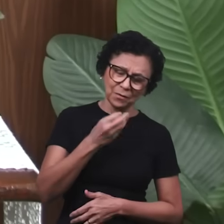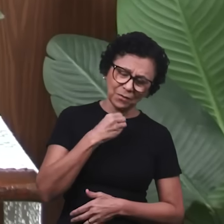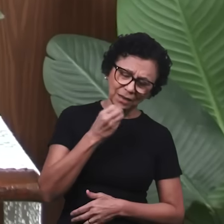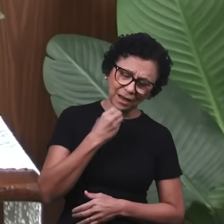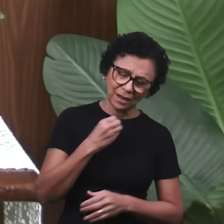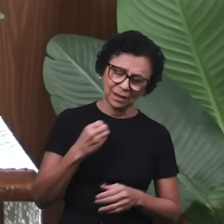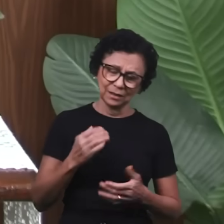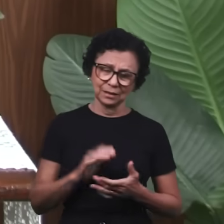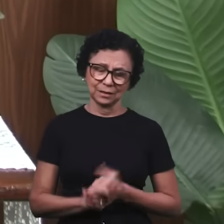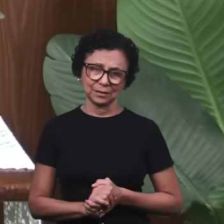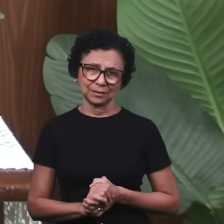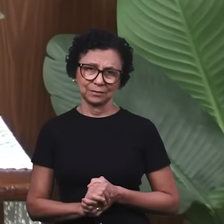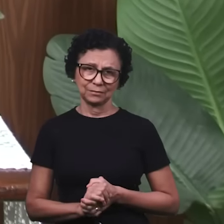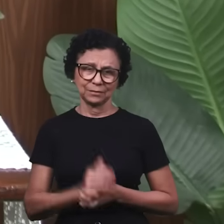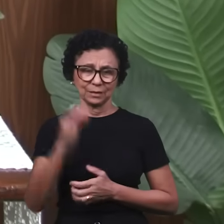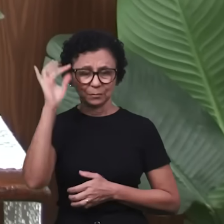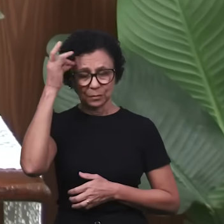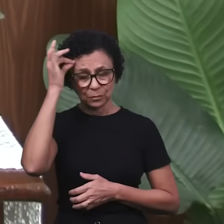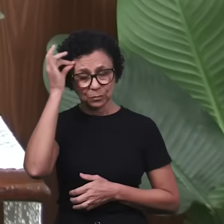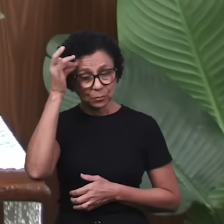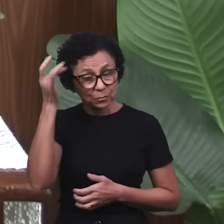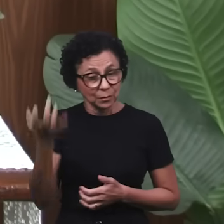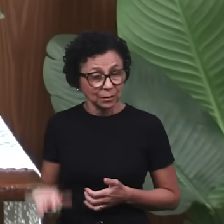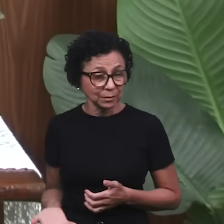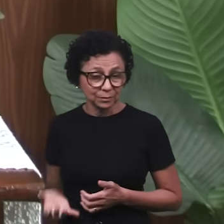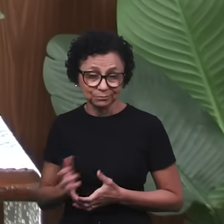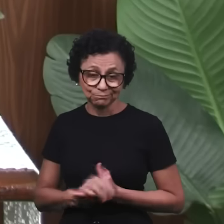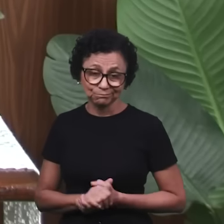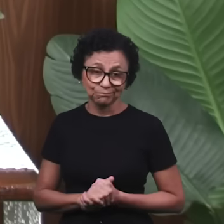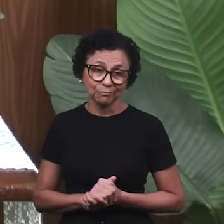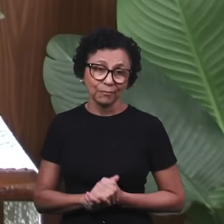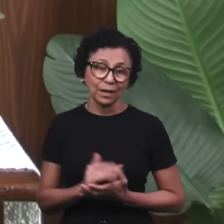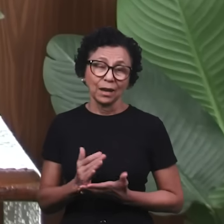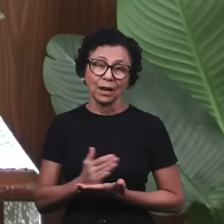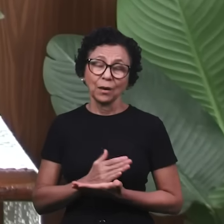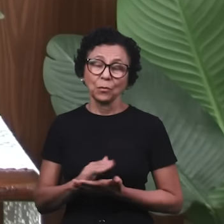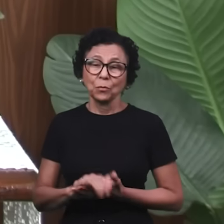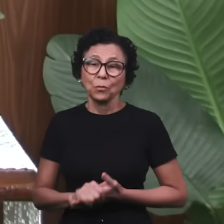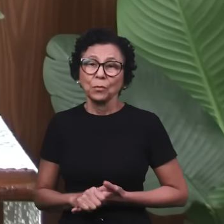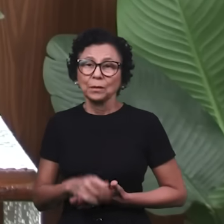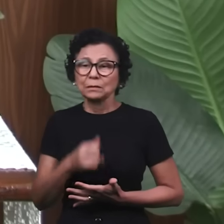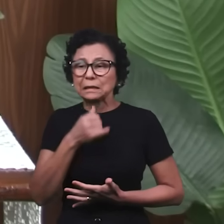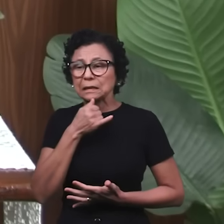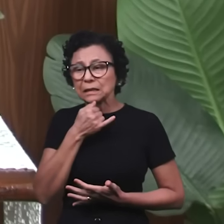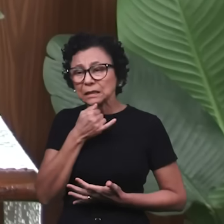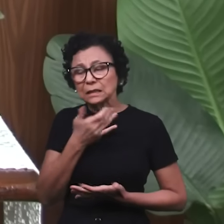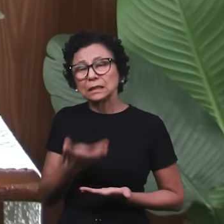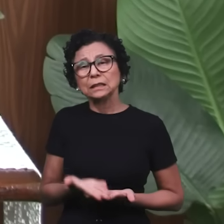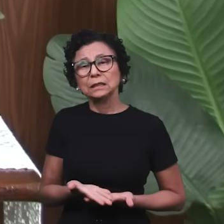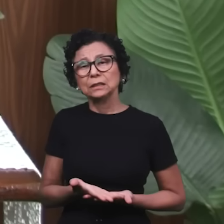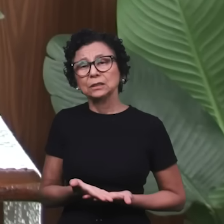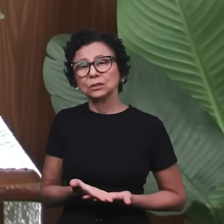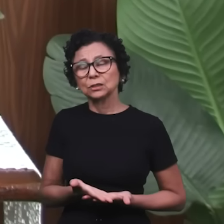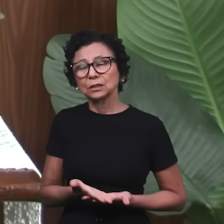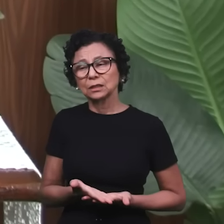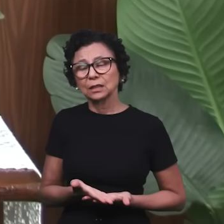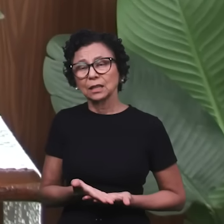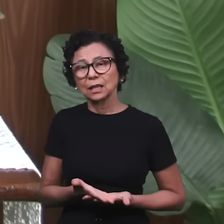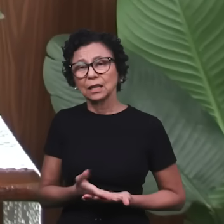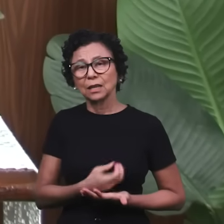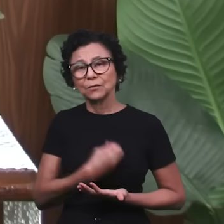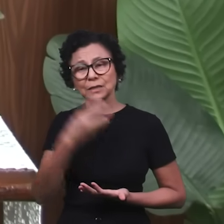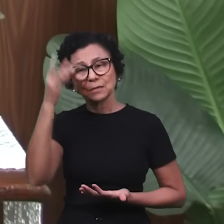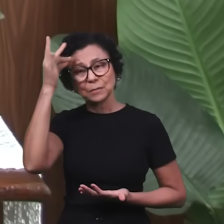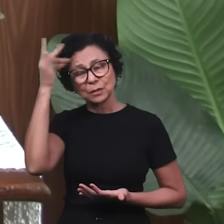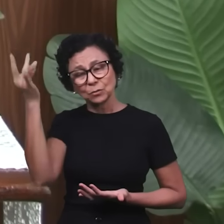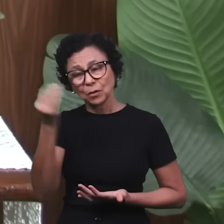enfermas espiritualmente, aquelas que, infelizmente, estão nesse estado de morte espiritual. O seu ministério também deve